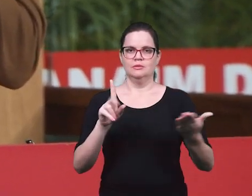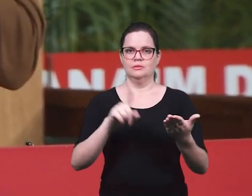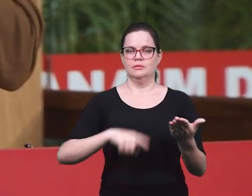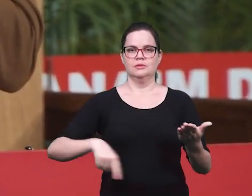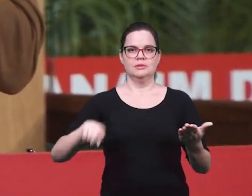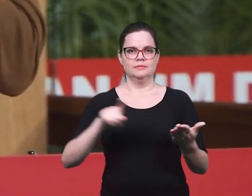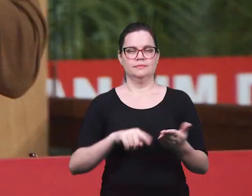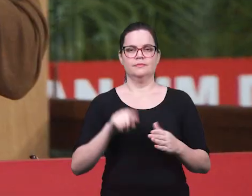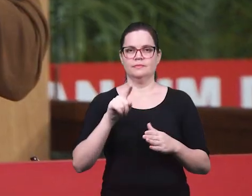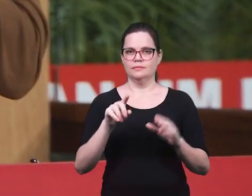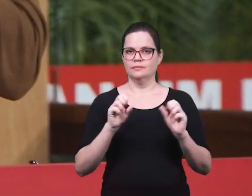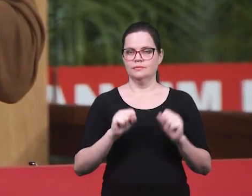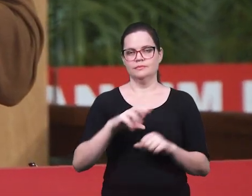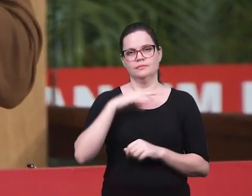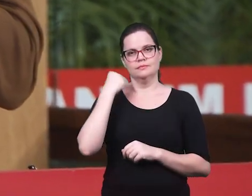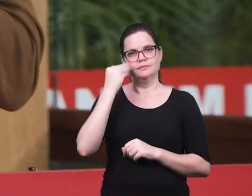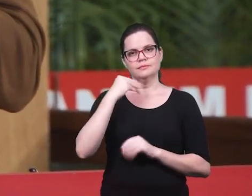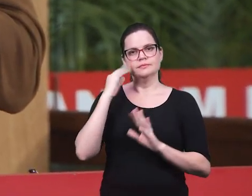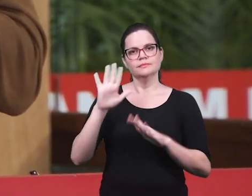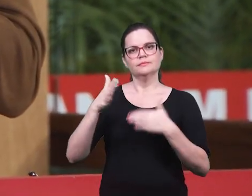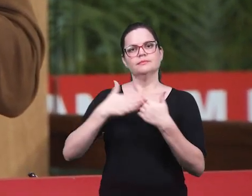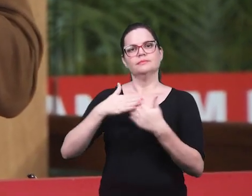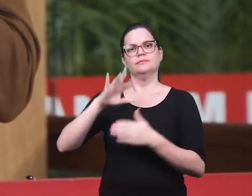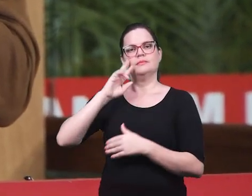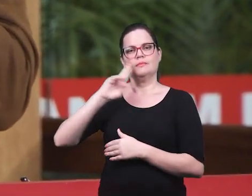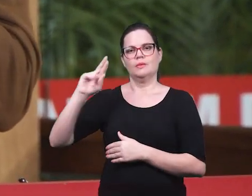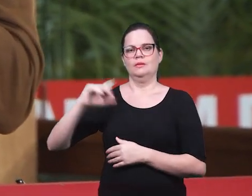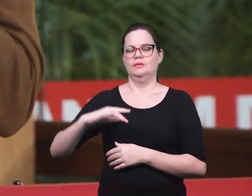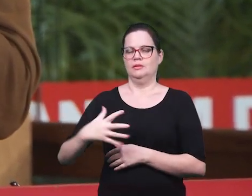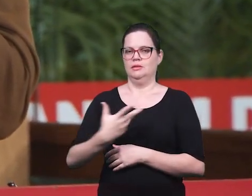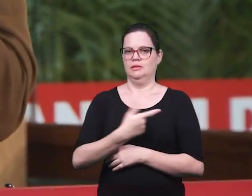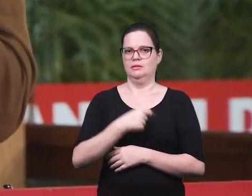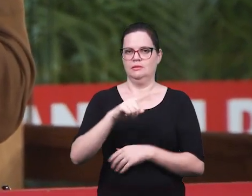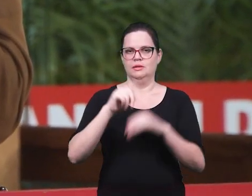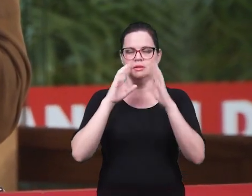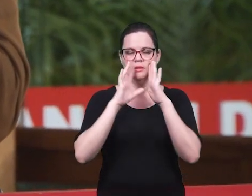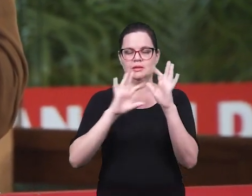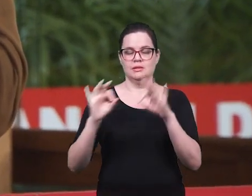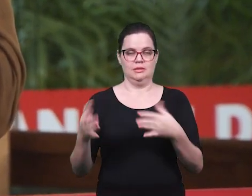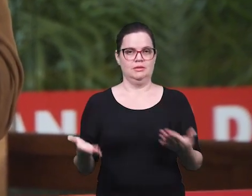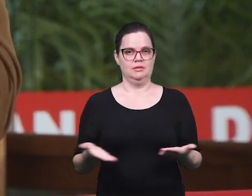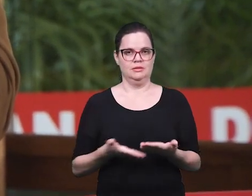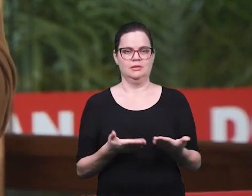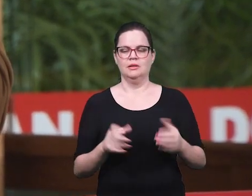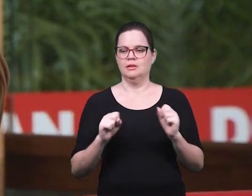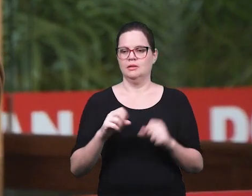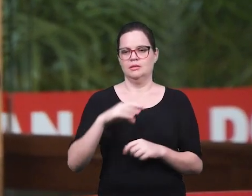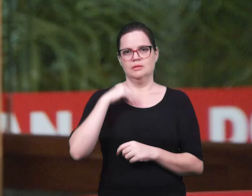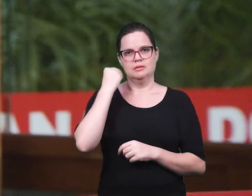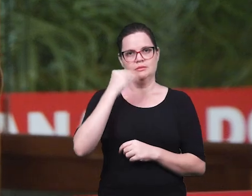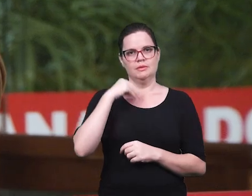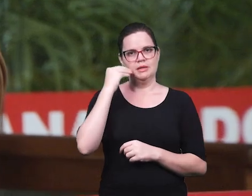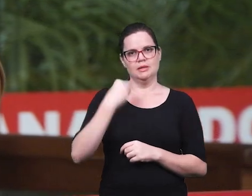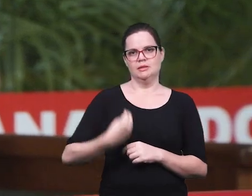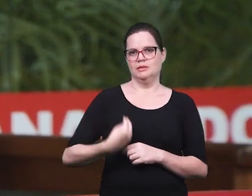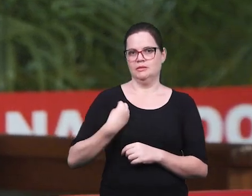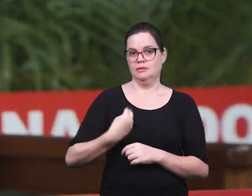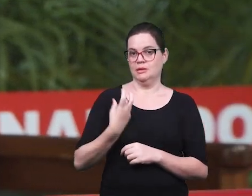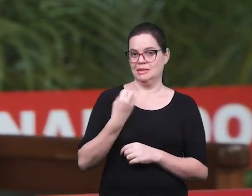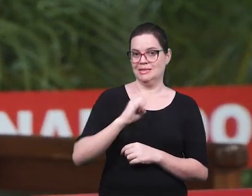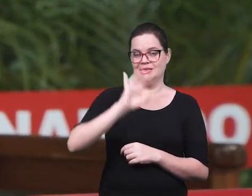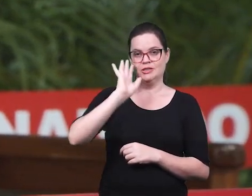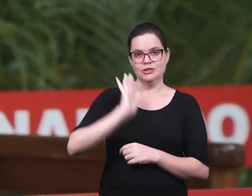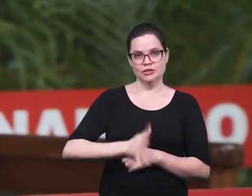possa ter uma experiência de salvação, você que nos assiste nesta hora, possa viver essa experiência. Se já viveu